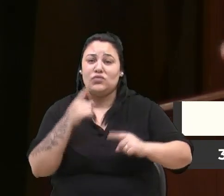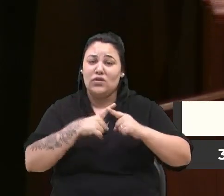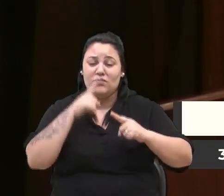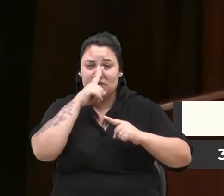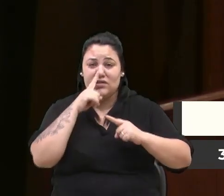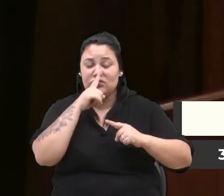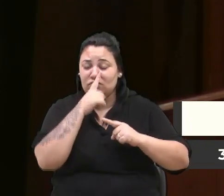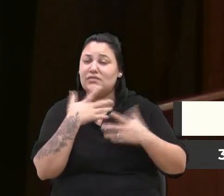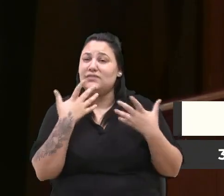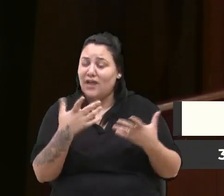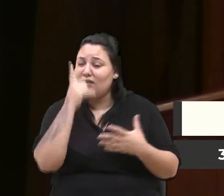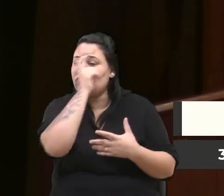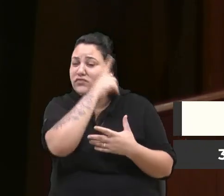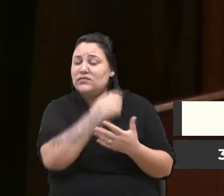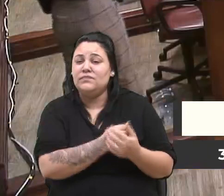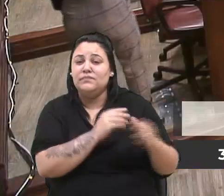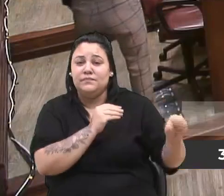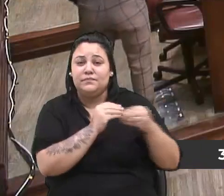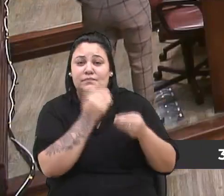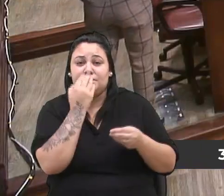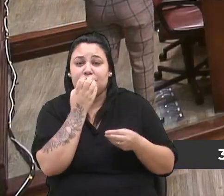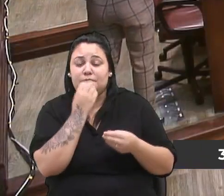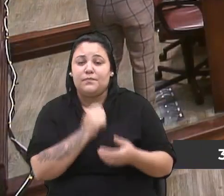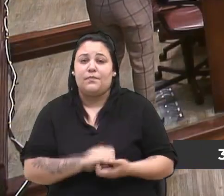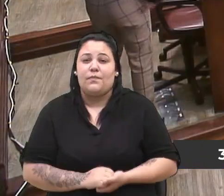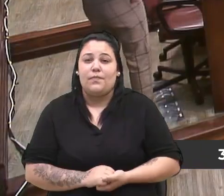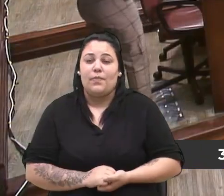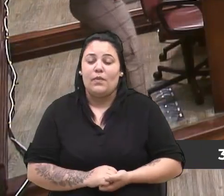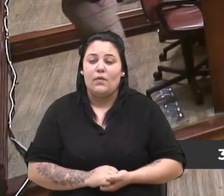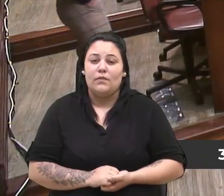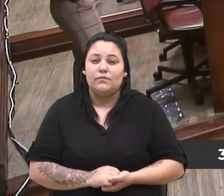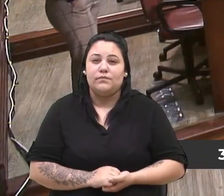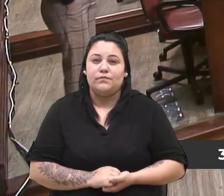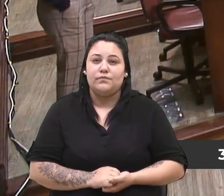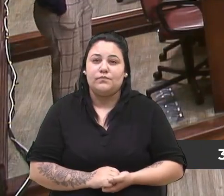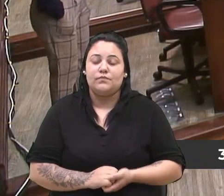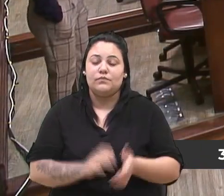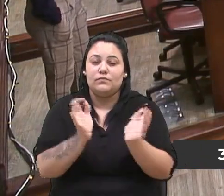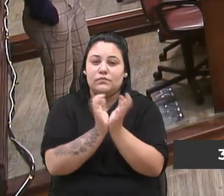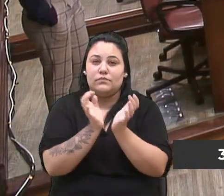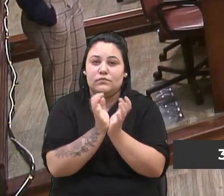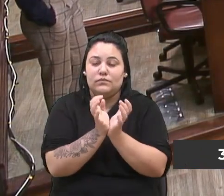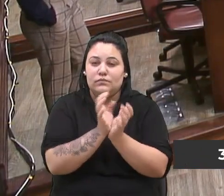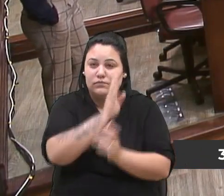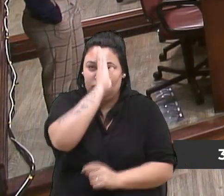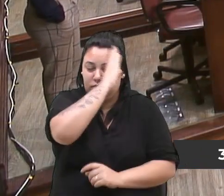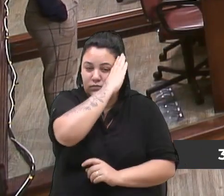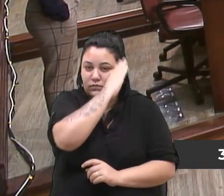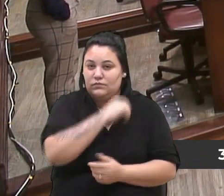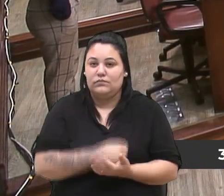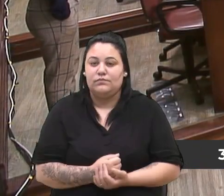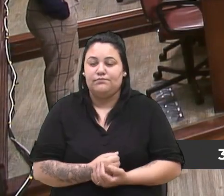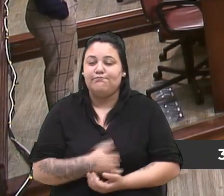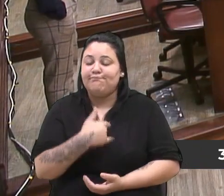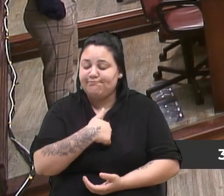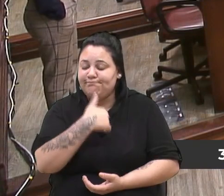grande. Vereador Camilles. Colega vereador Bressan, me frustra